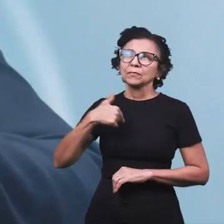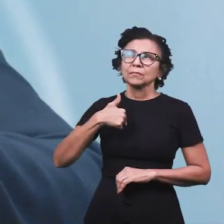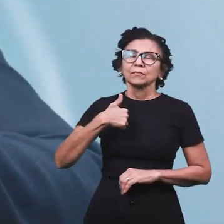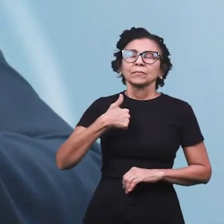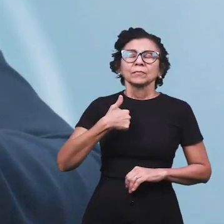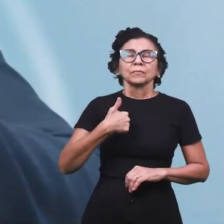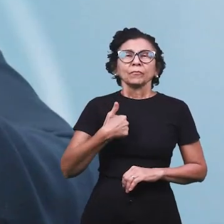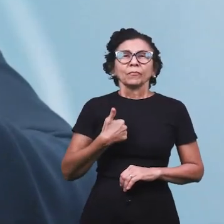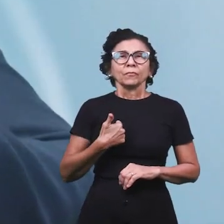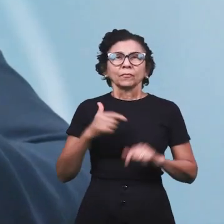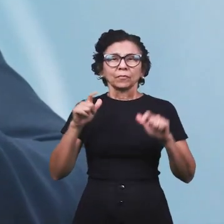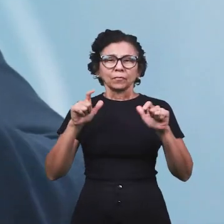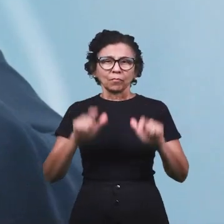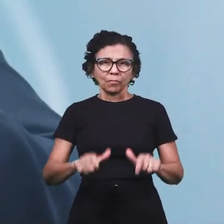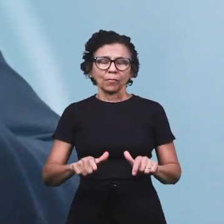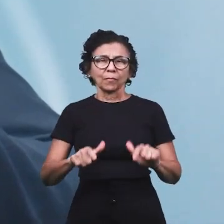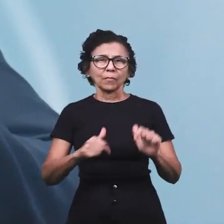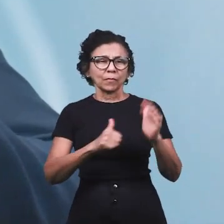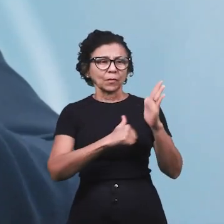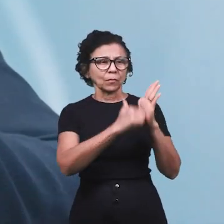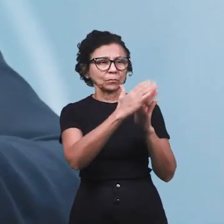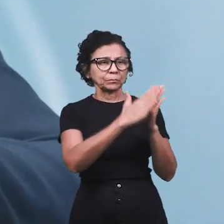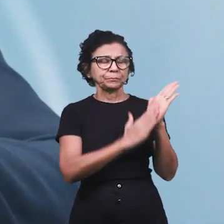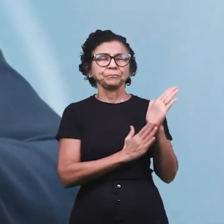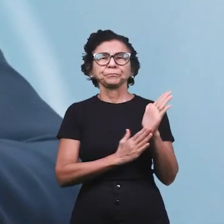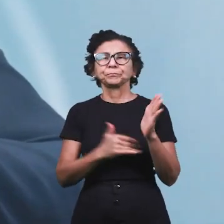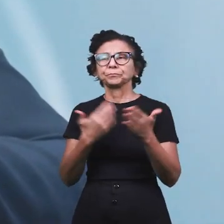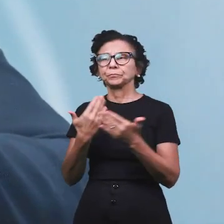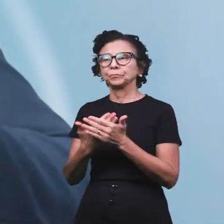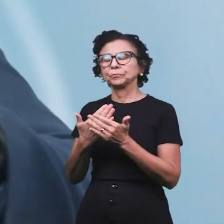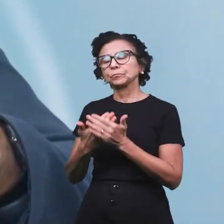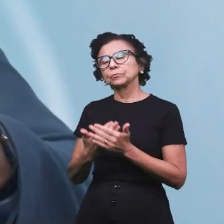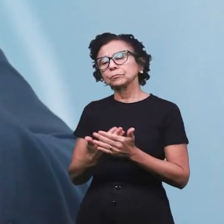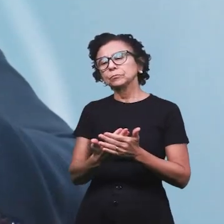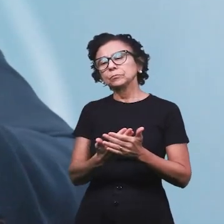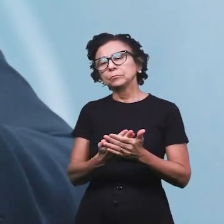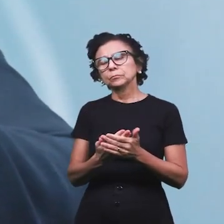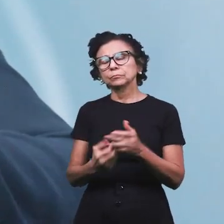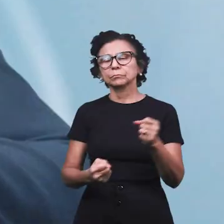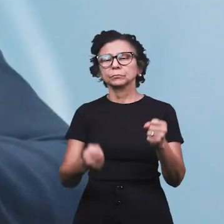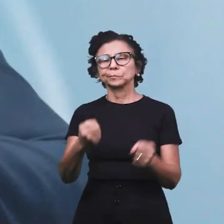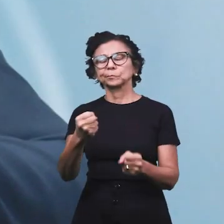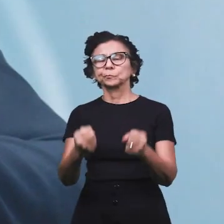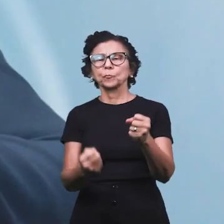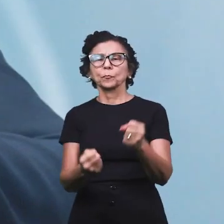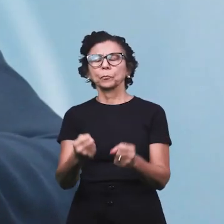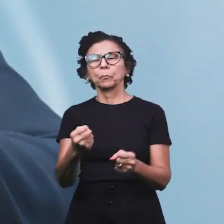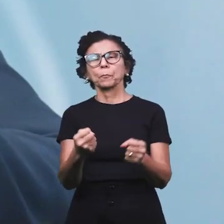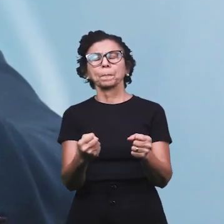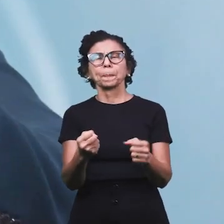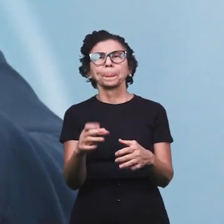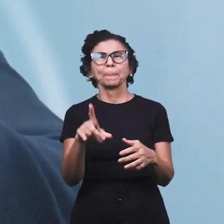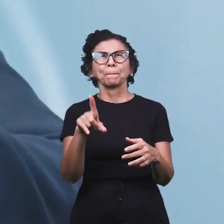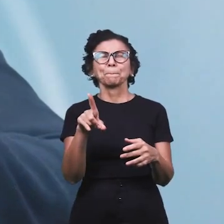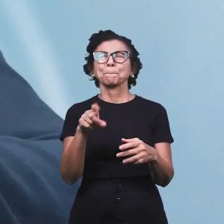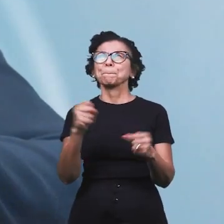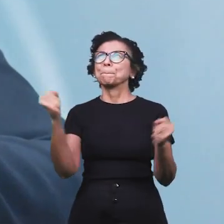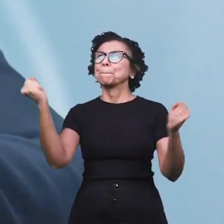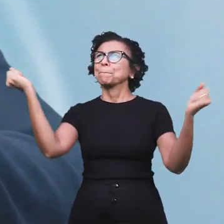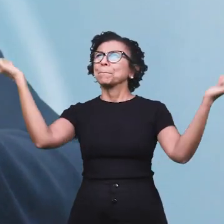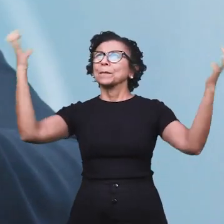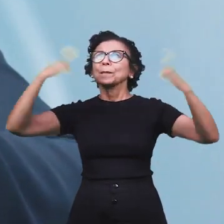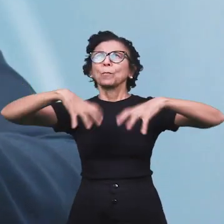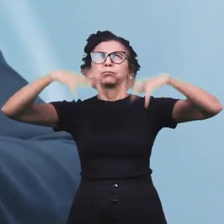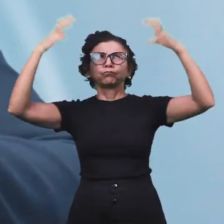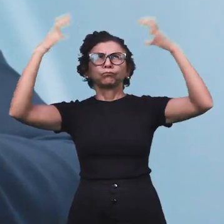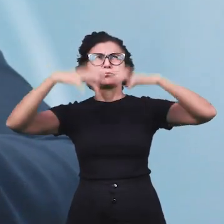Colatina e eu ia algumas vezes no meu carro. E certa vez, eu indo, começou uma chuva,